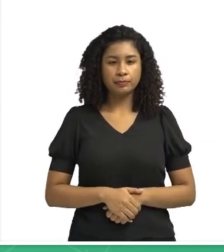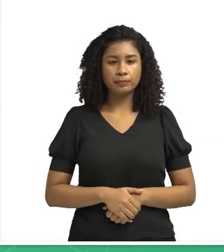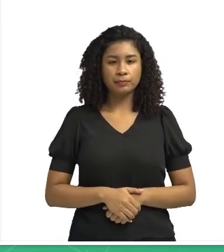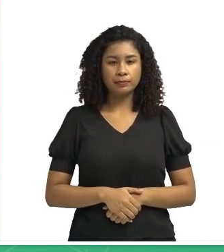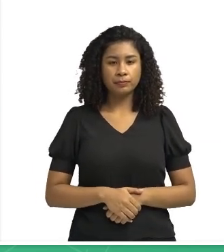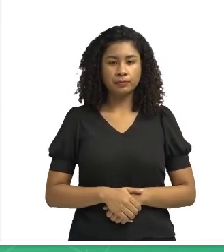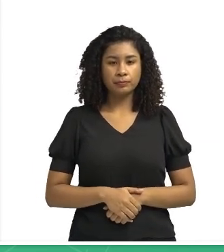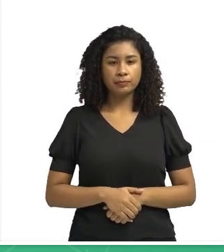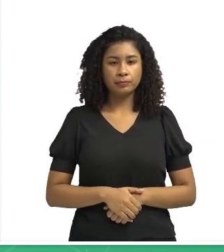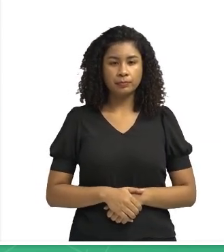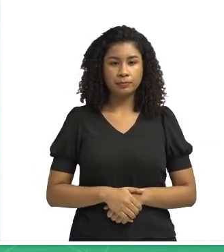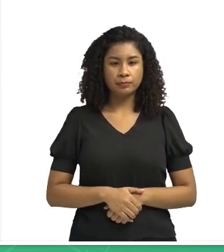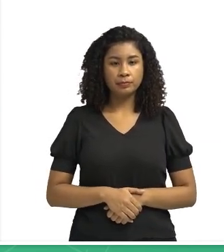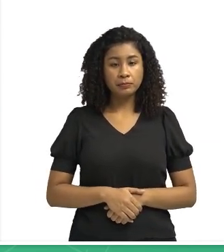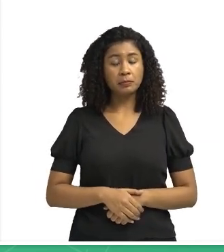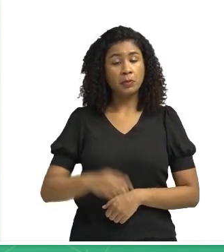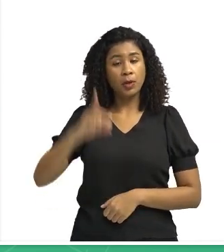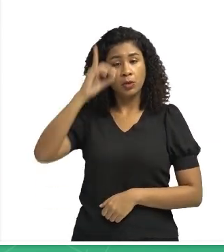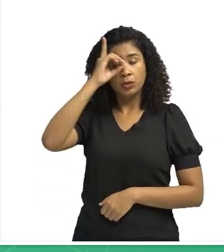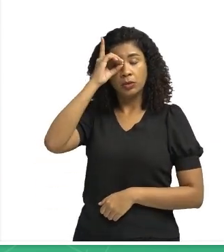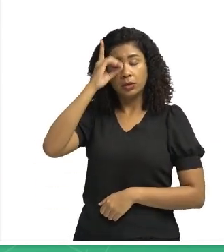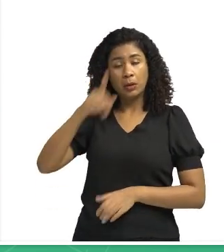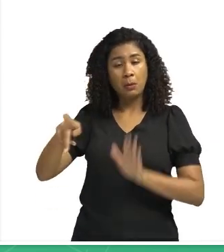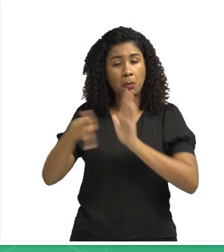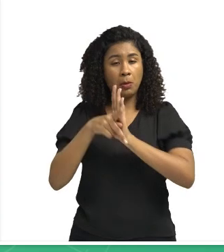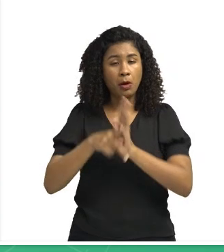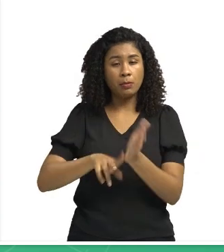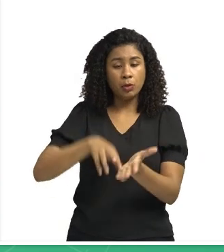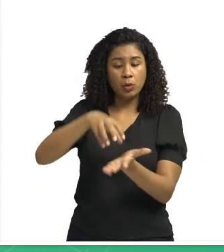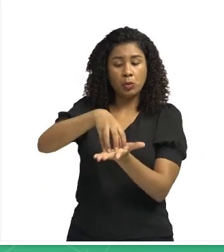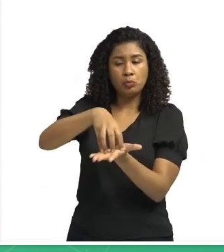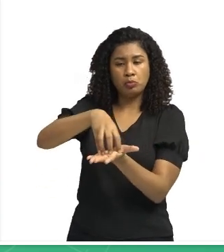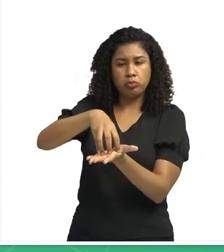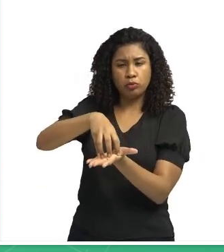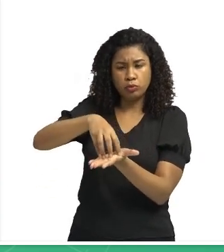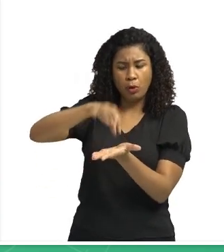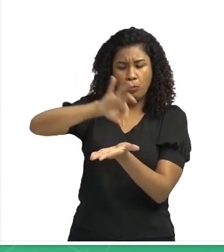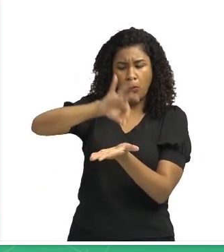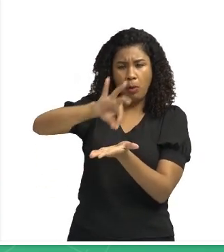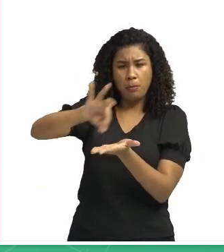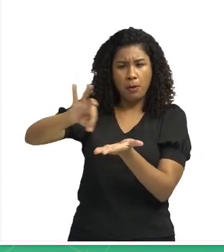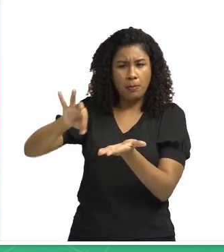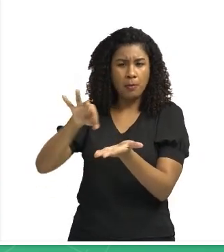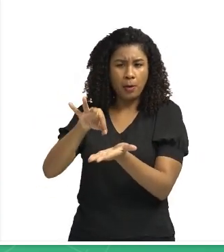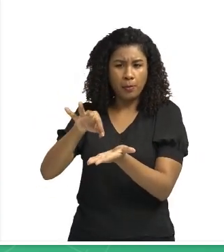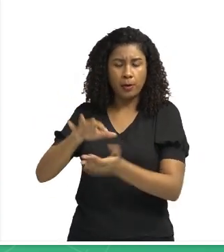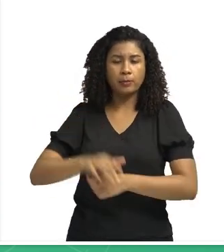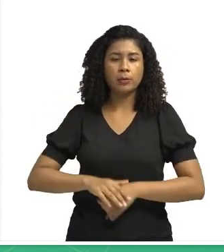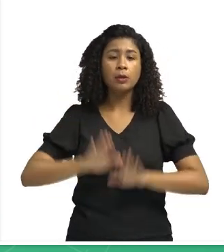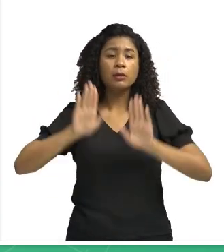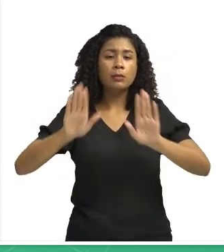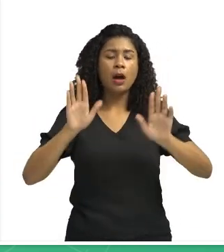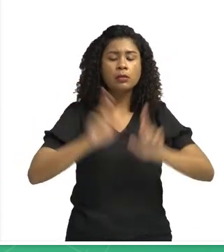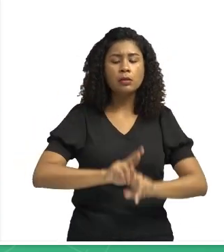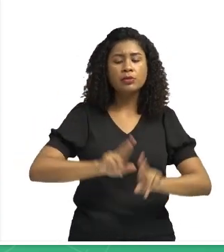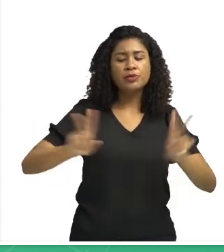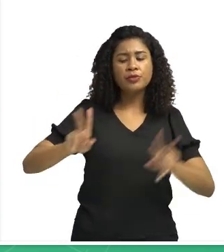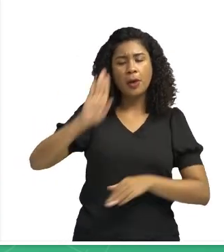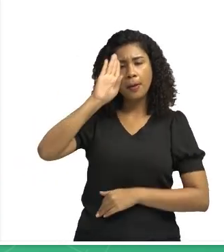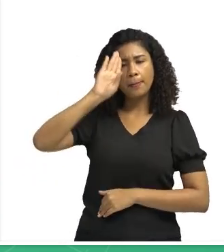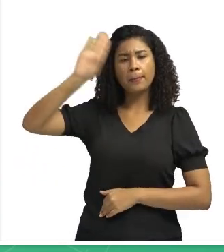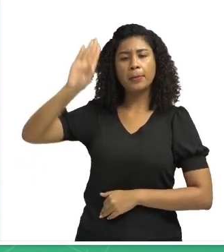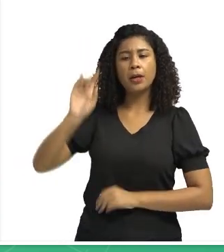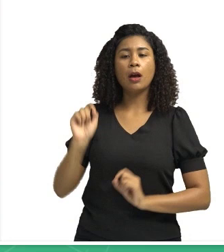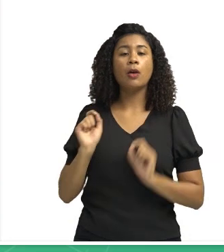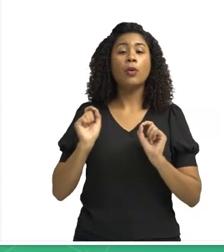é de pudim de passas, né? A principal diferença entre os dois modelos científicos